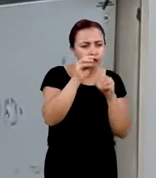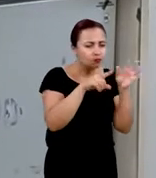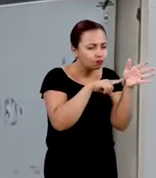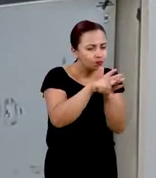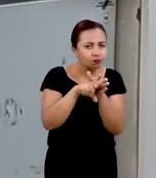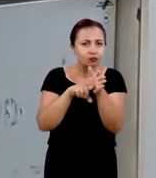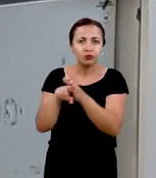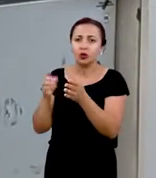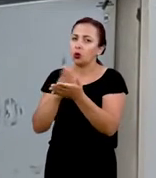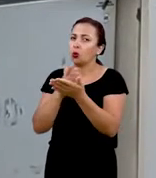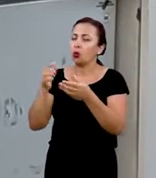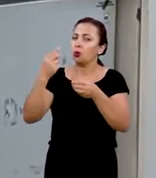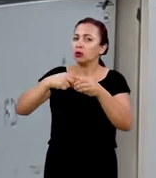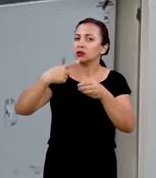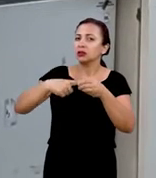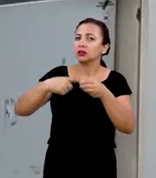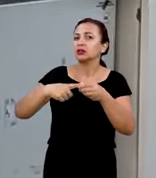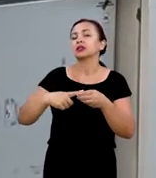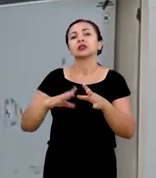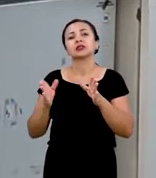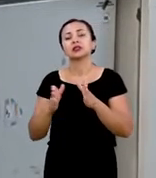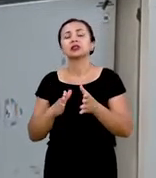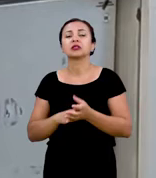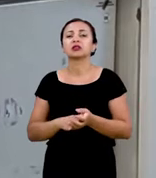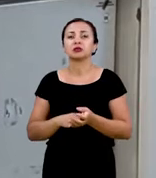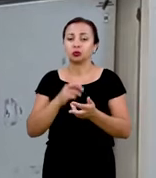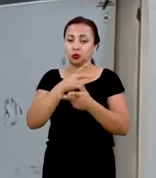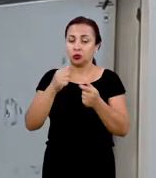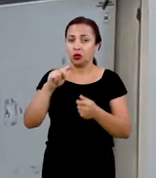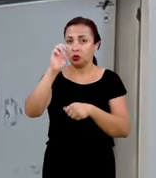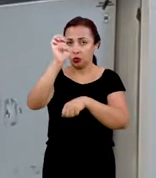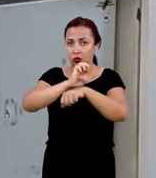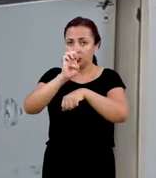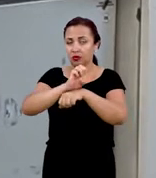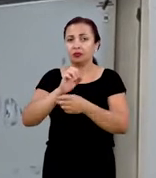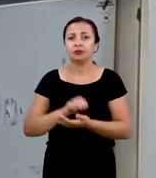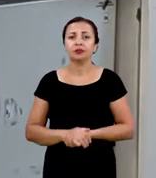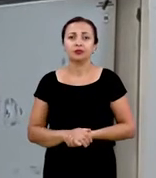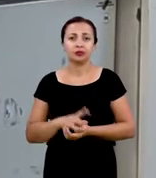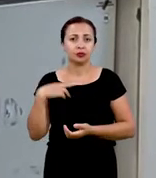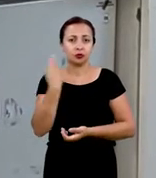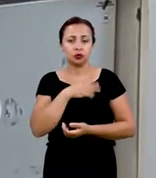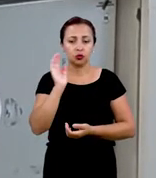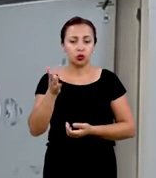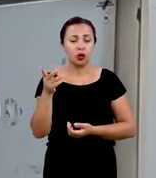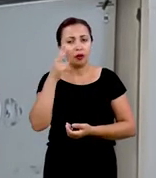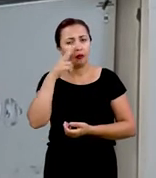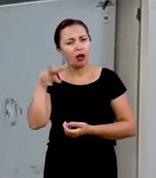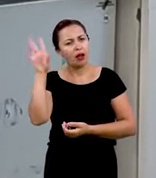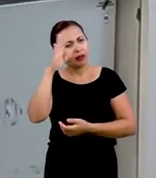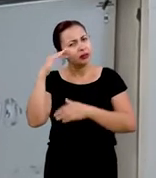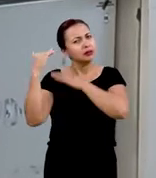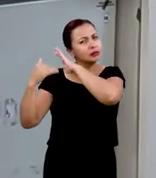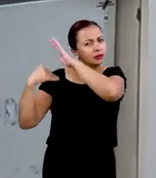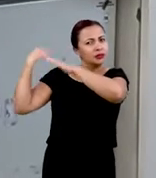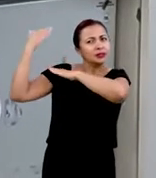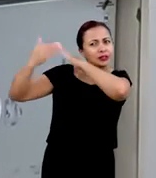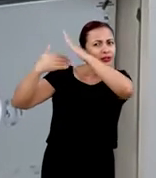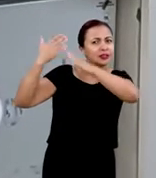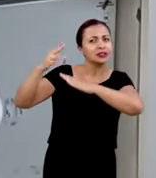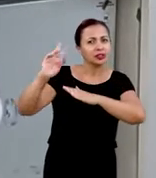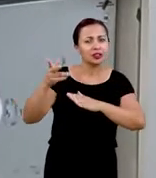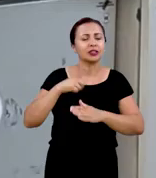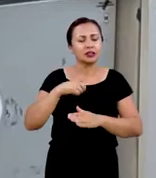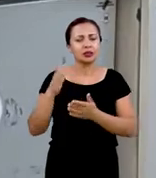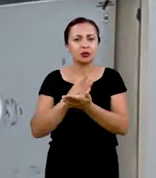alguns municípios, como Teresina, Altos, Pedro II e Oeiras. E a gente já vem já há um tempo fazendo essas coletas e já